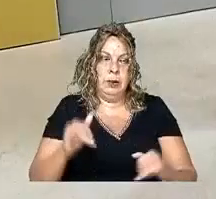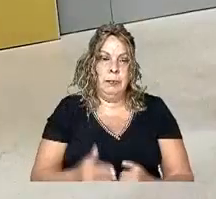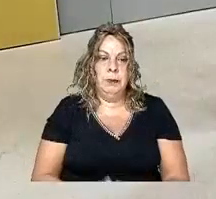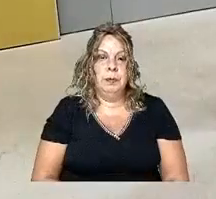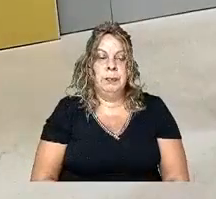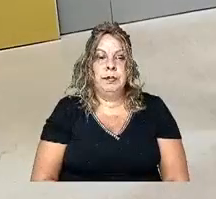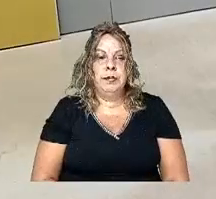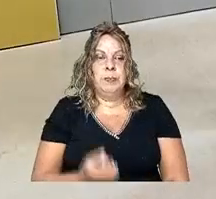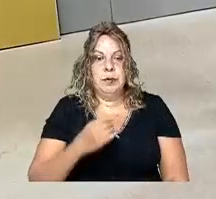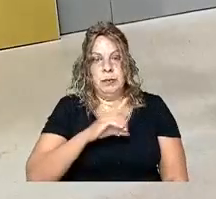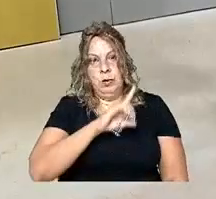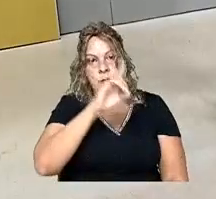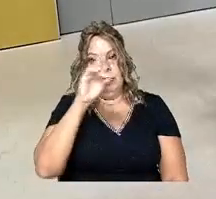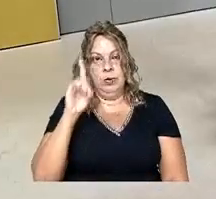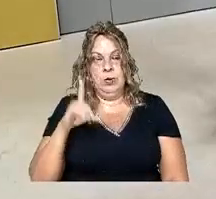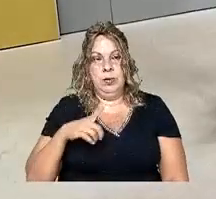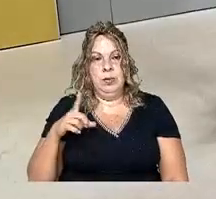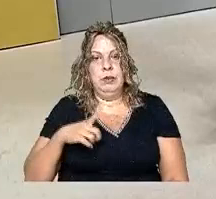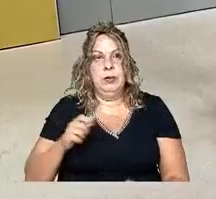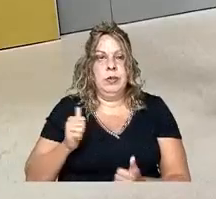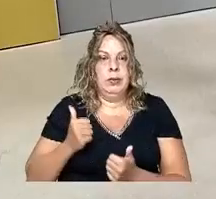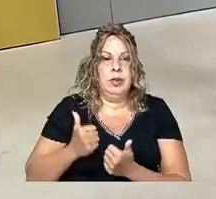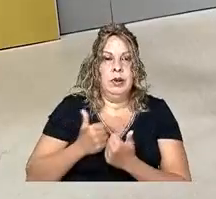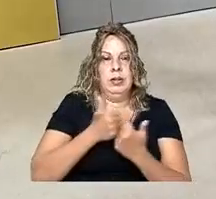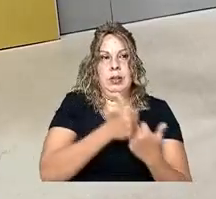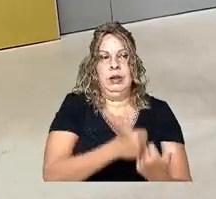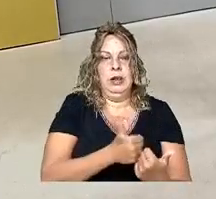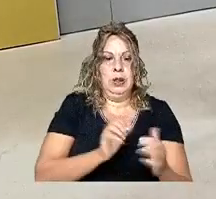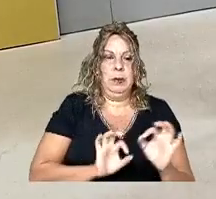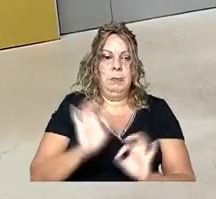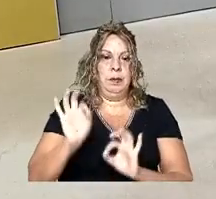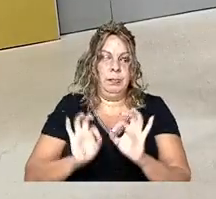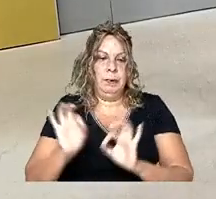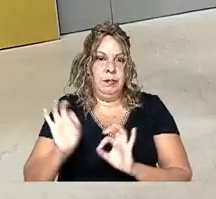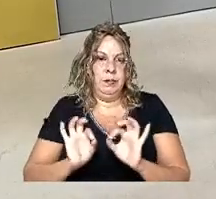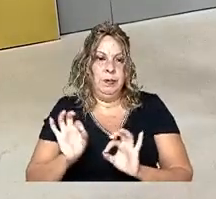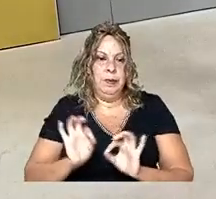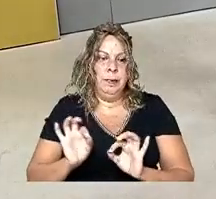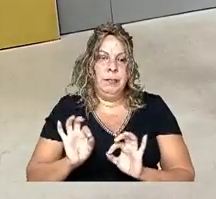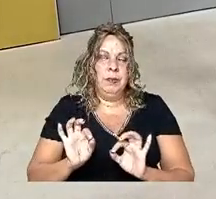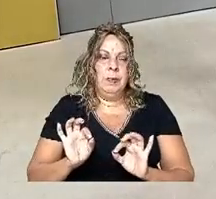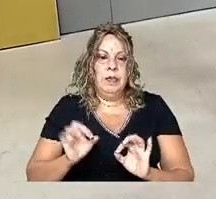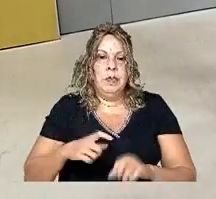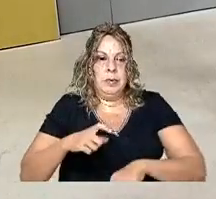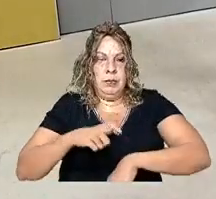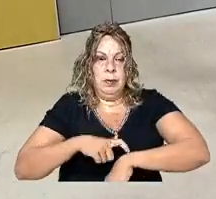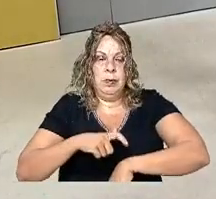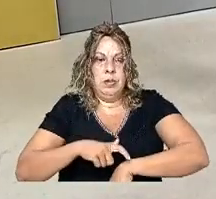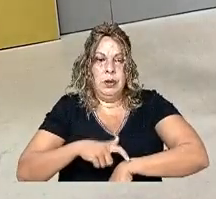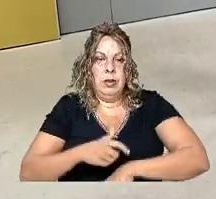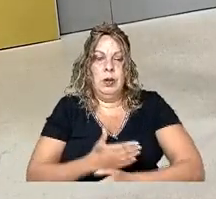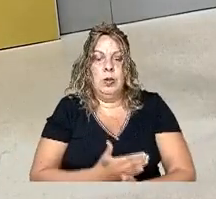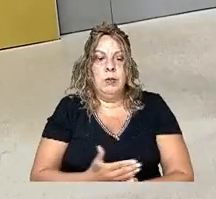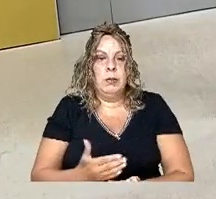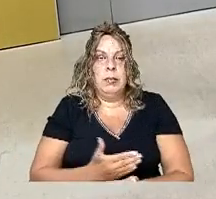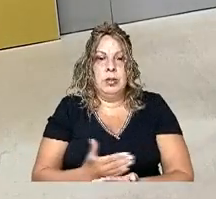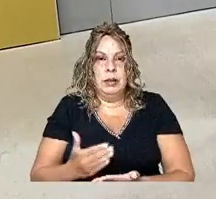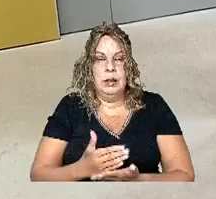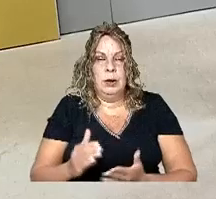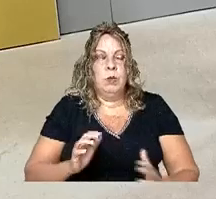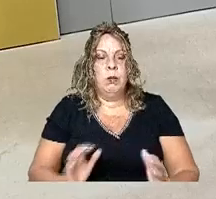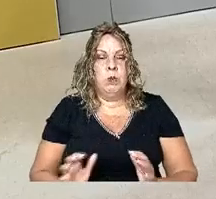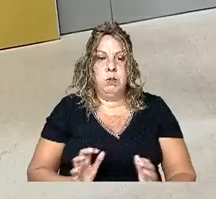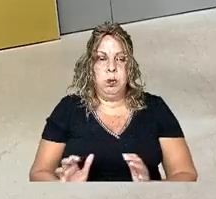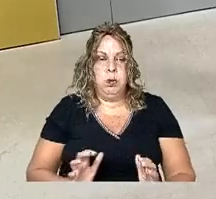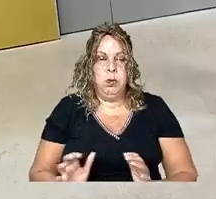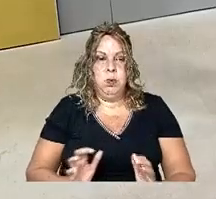desde já para as nossas assistentes. Hoje teremos a Clara Costa, Ana Paula Leal. Daqui a pouquinho estarão conosco comandando o nosso Globo.